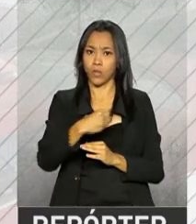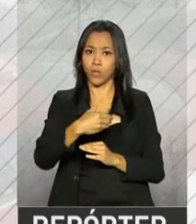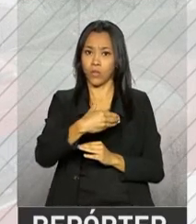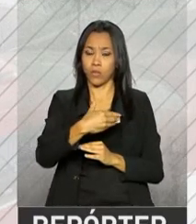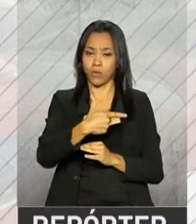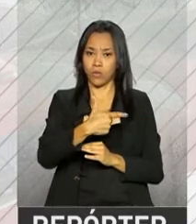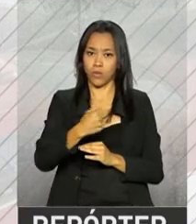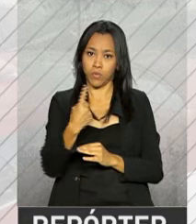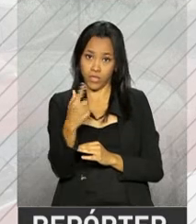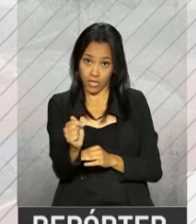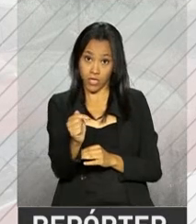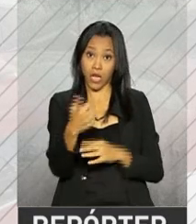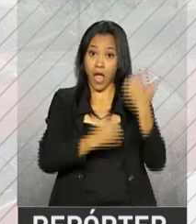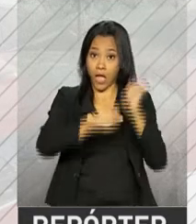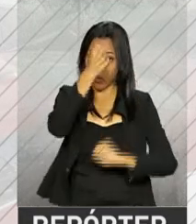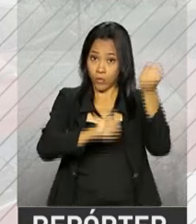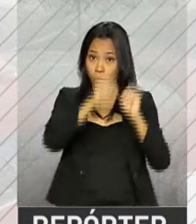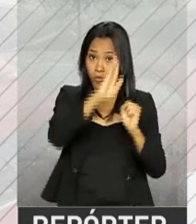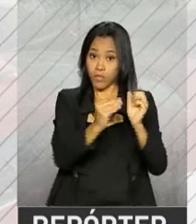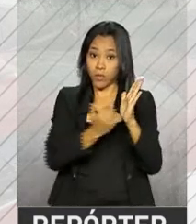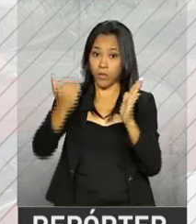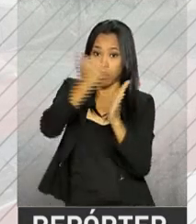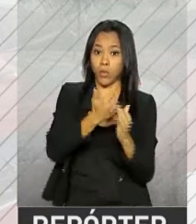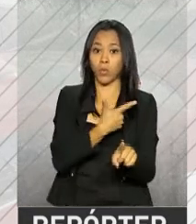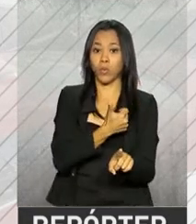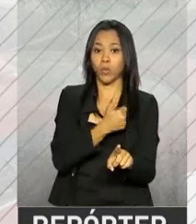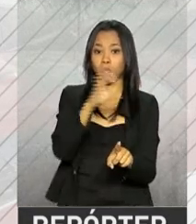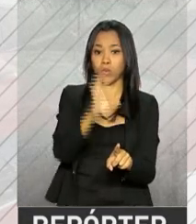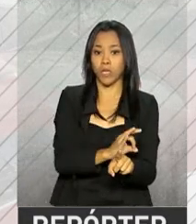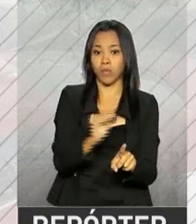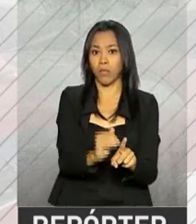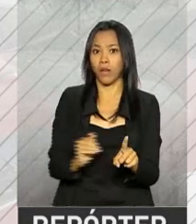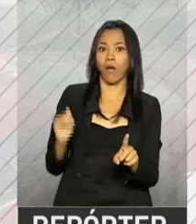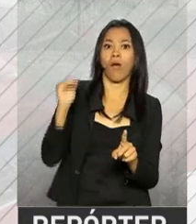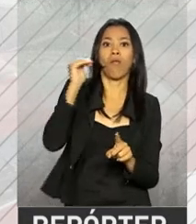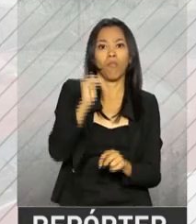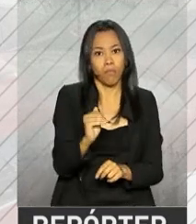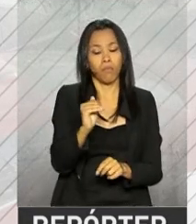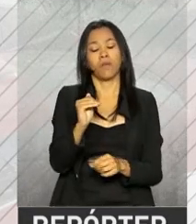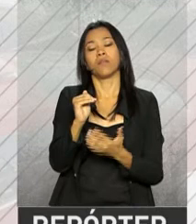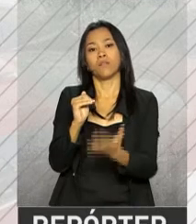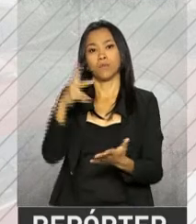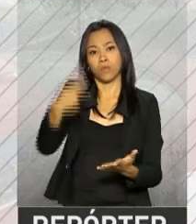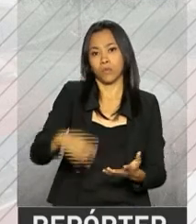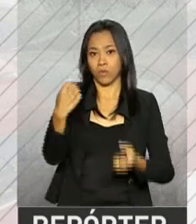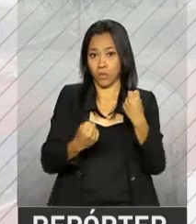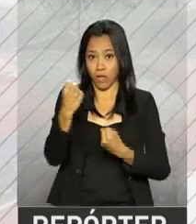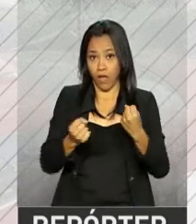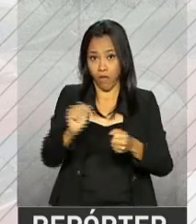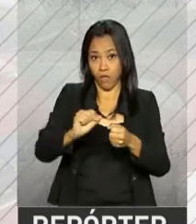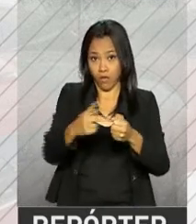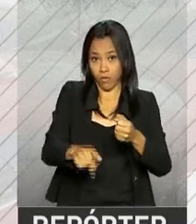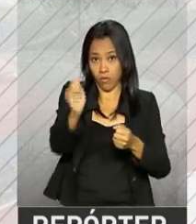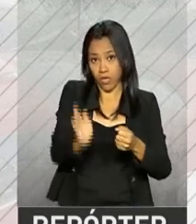brasileira ultrapassasse a meta de 12% para o aumento da eficiência energética dos carros nacionais chegando